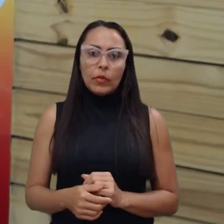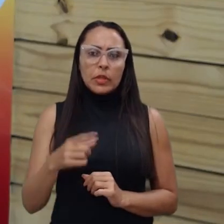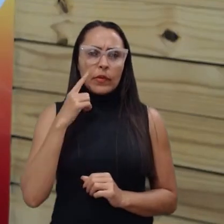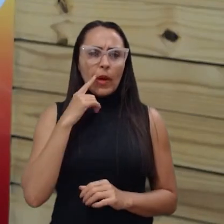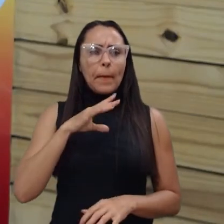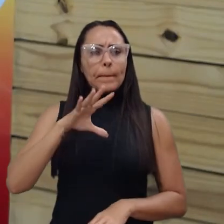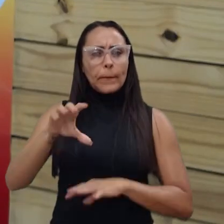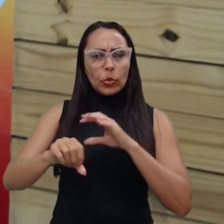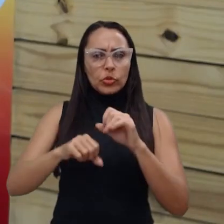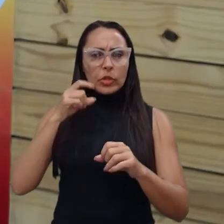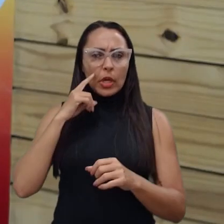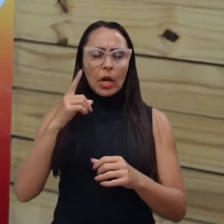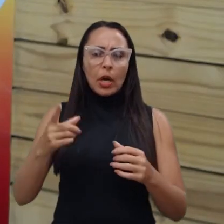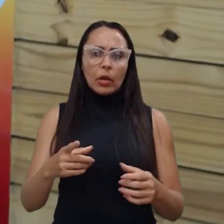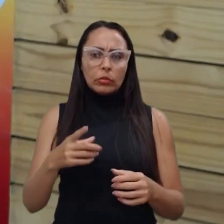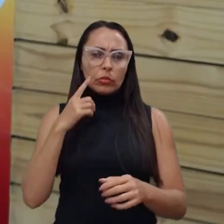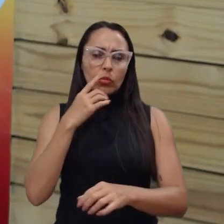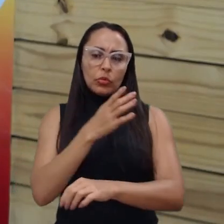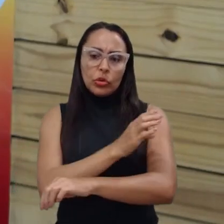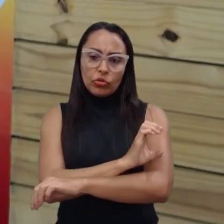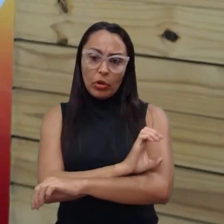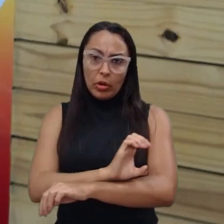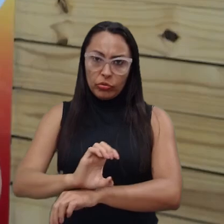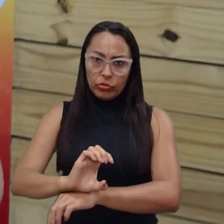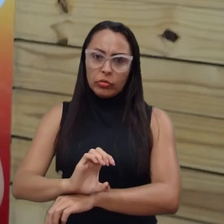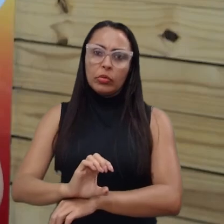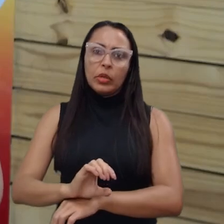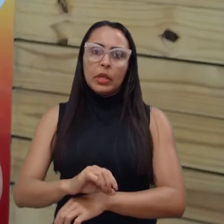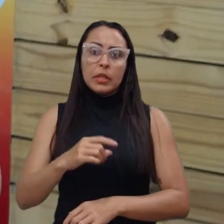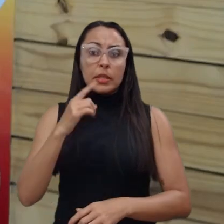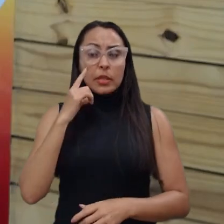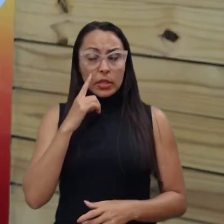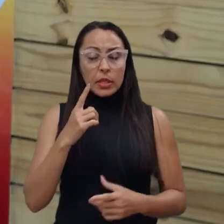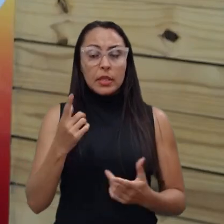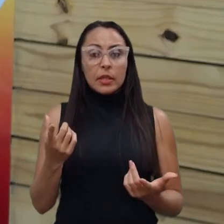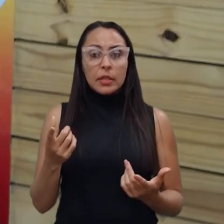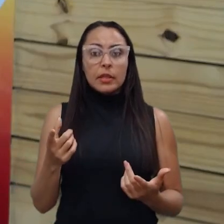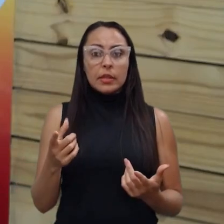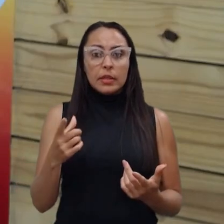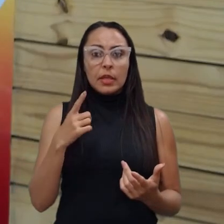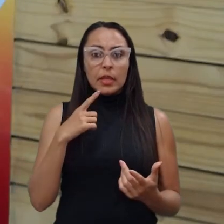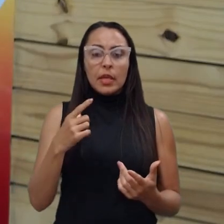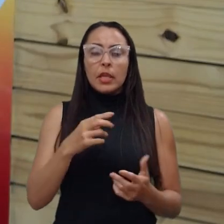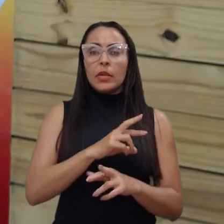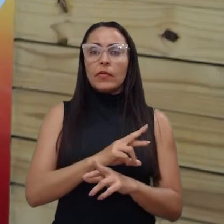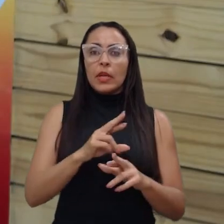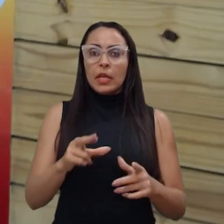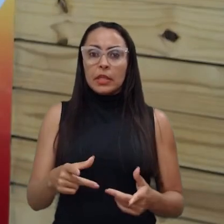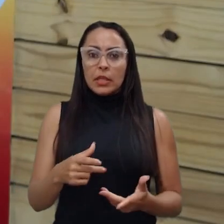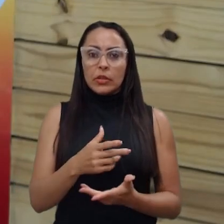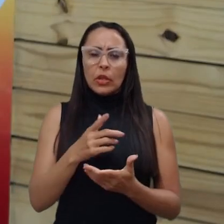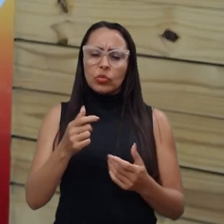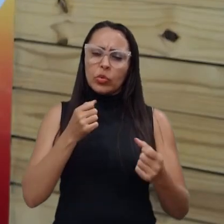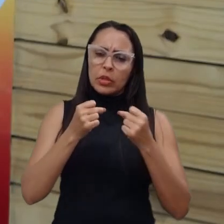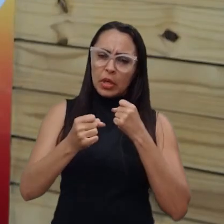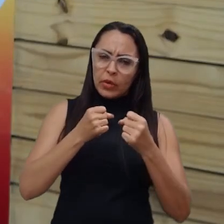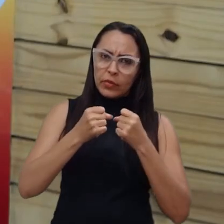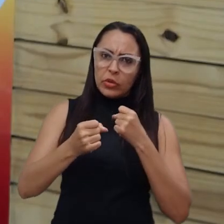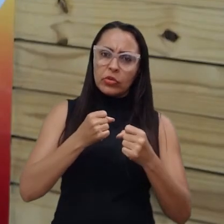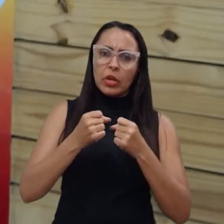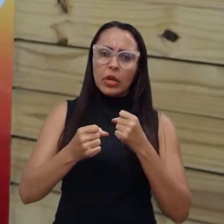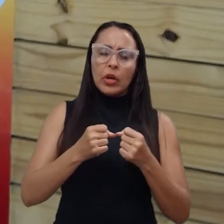buscar um estágio nessa empresa. Já seria um grande diferencial se você, na sua entrevista,